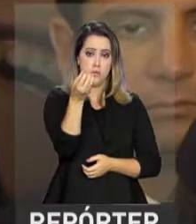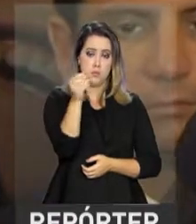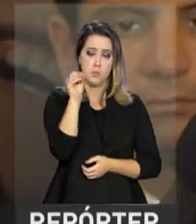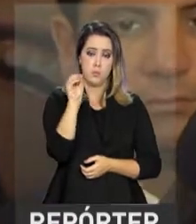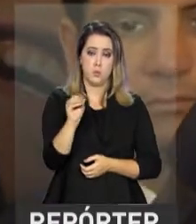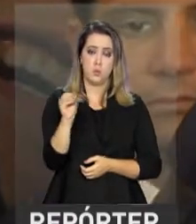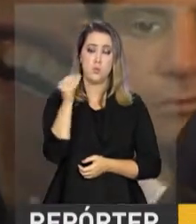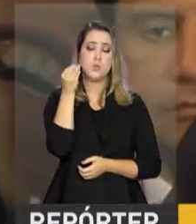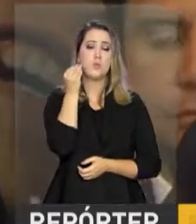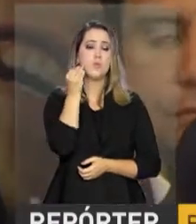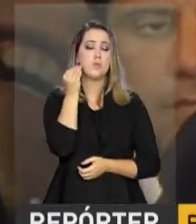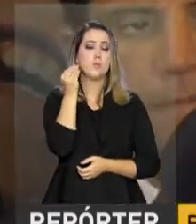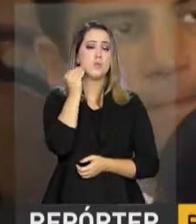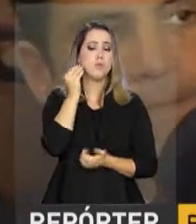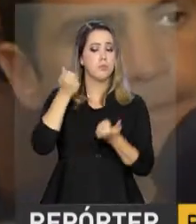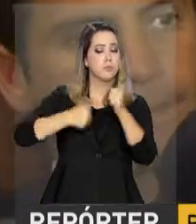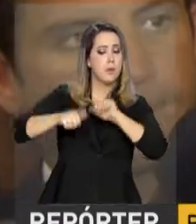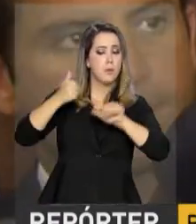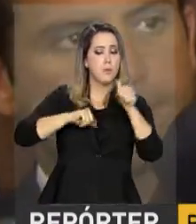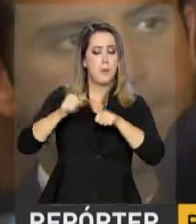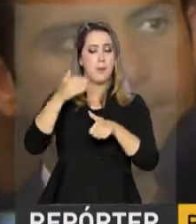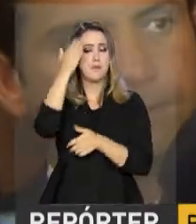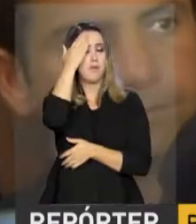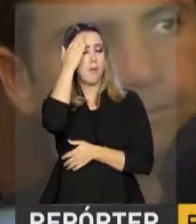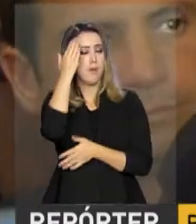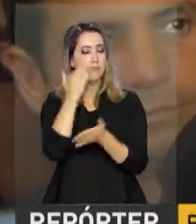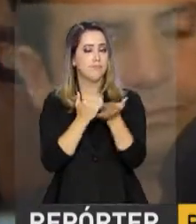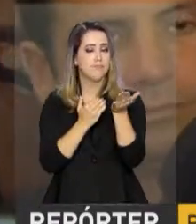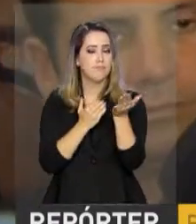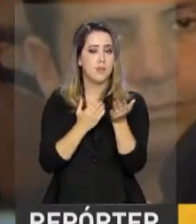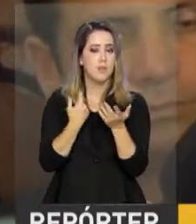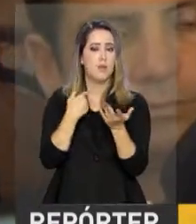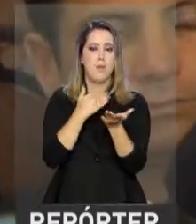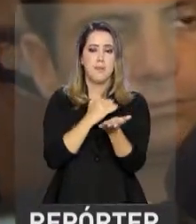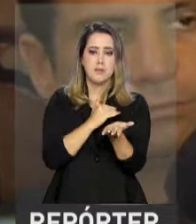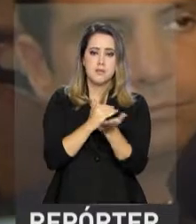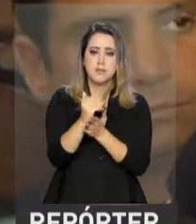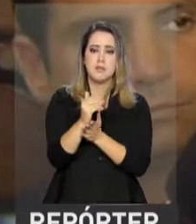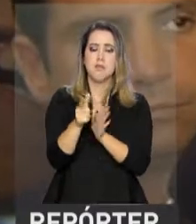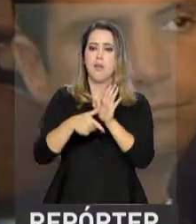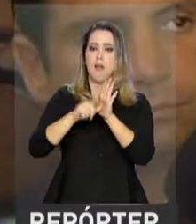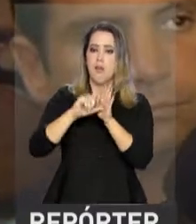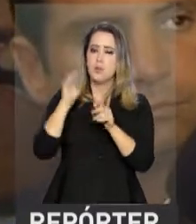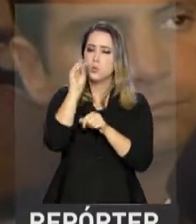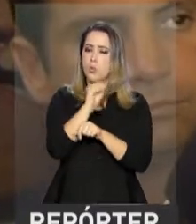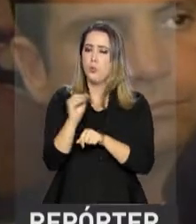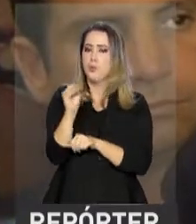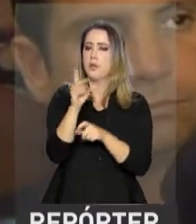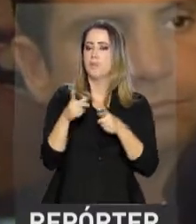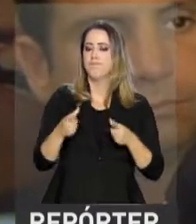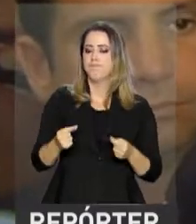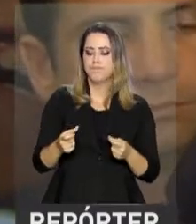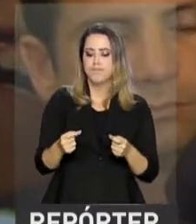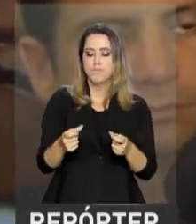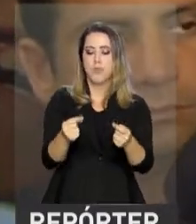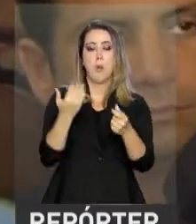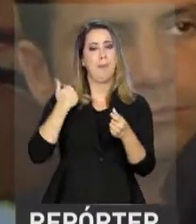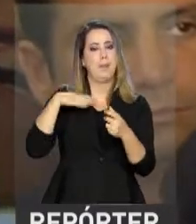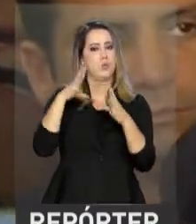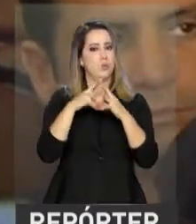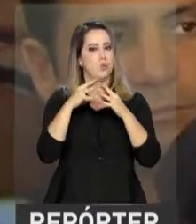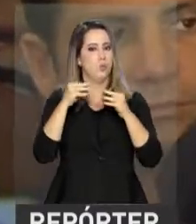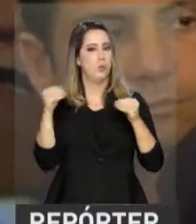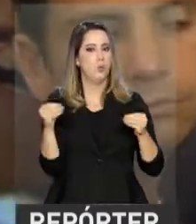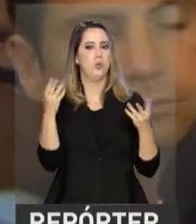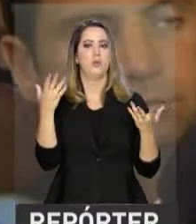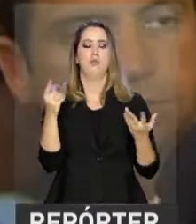diagnósticos anualmente para iniciar o tratamento precocemente, para ter mais possibilidade de cura, para ter